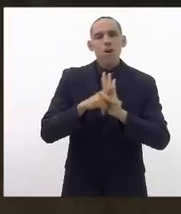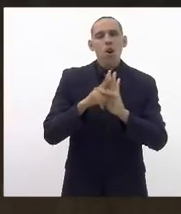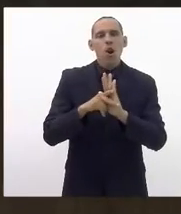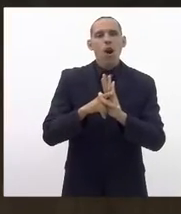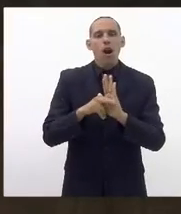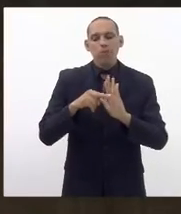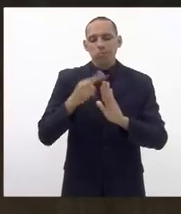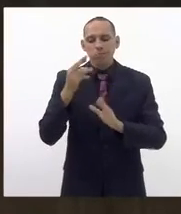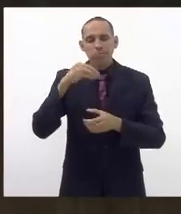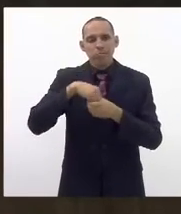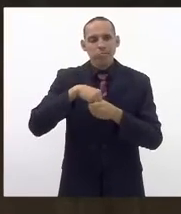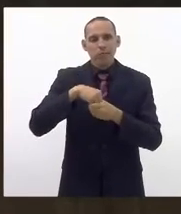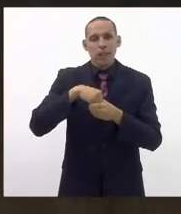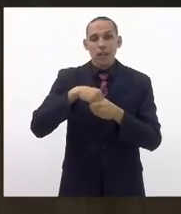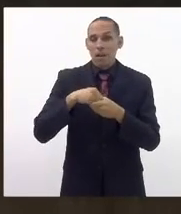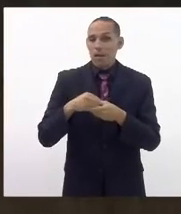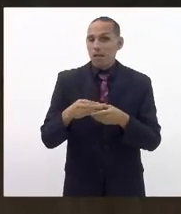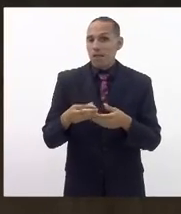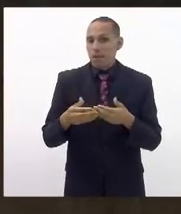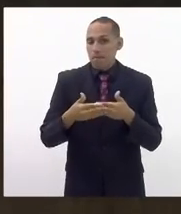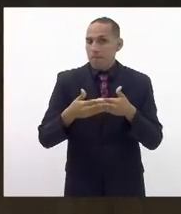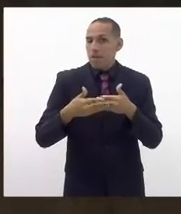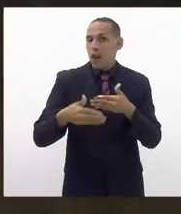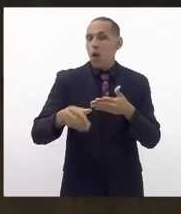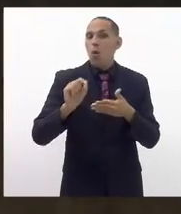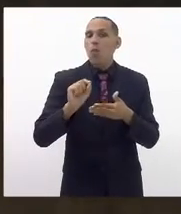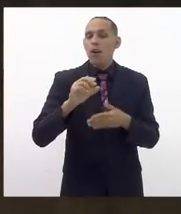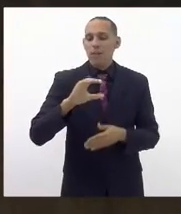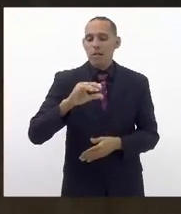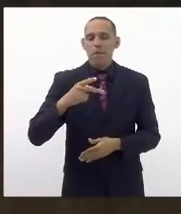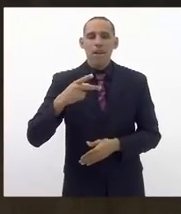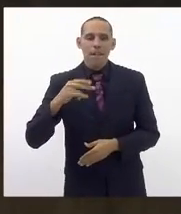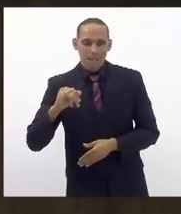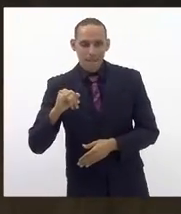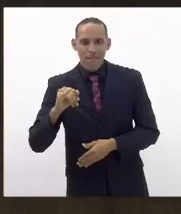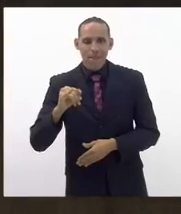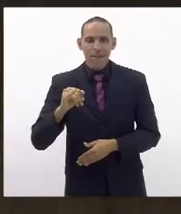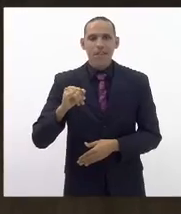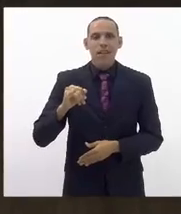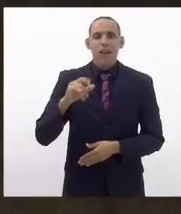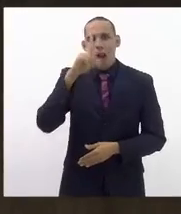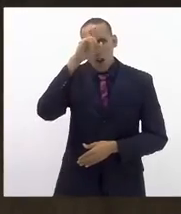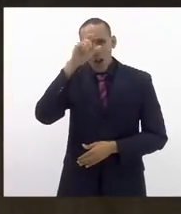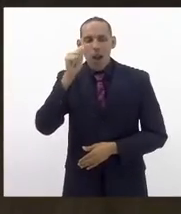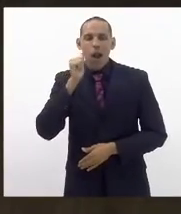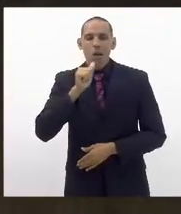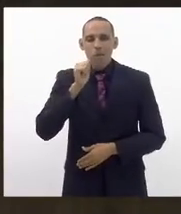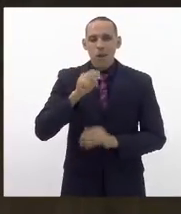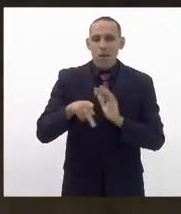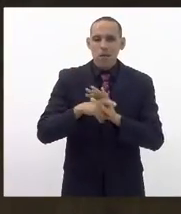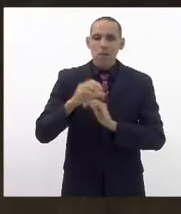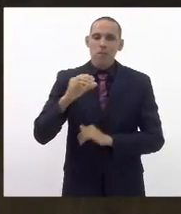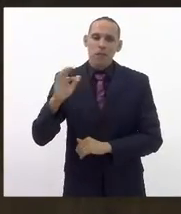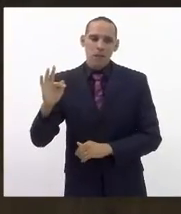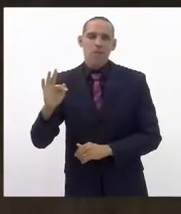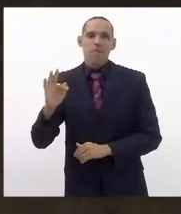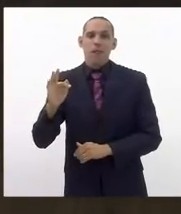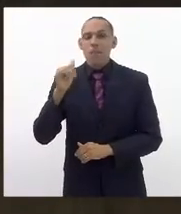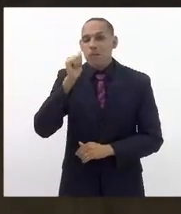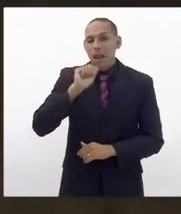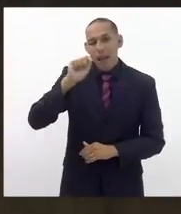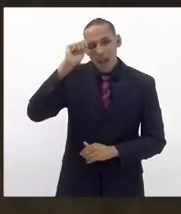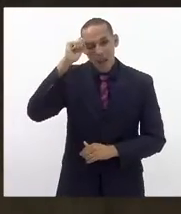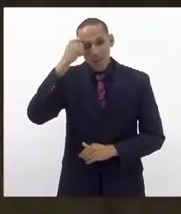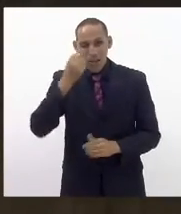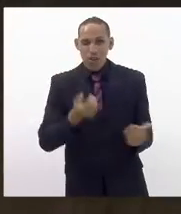interna, justamente a partir da CPI do Hospital da Mulher de Cabo Frio. Enfim, são mulheres, mulheres pretas,